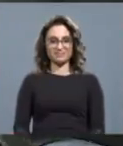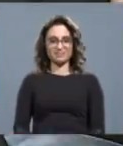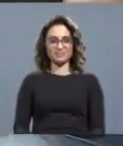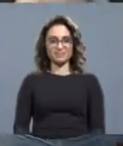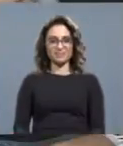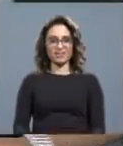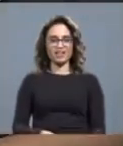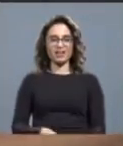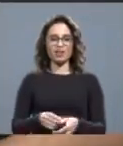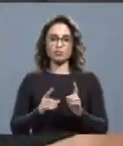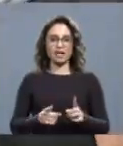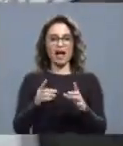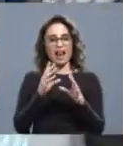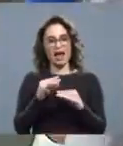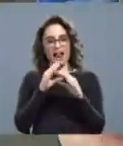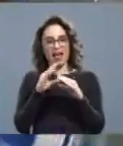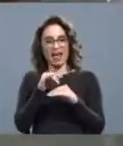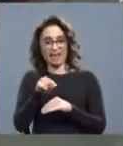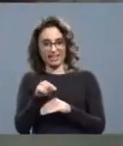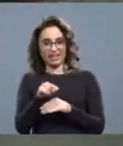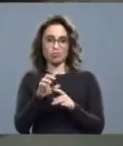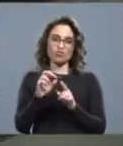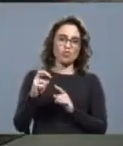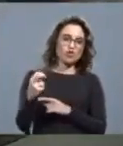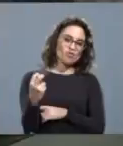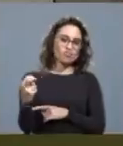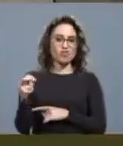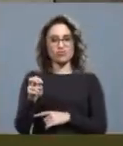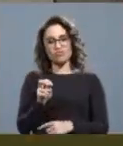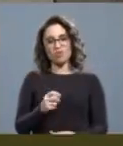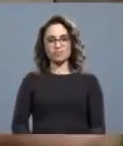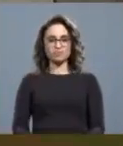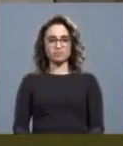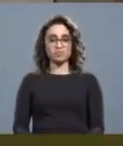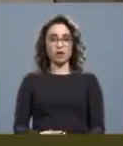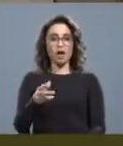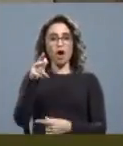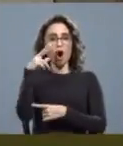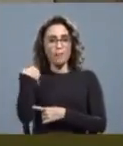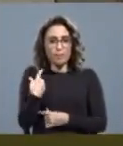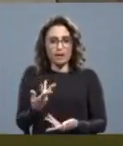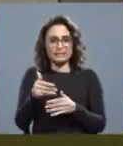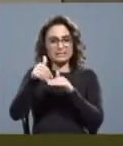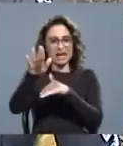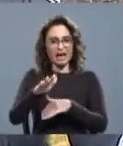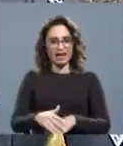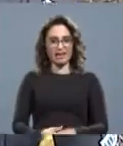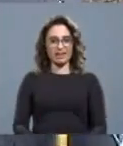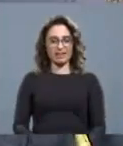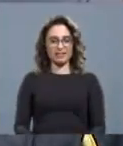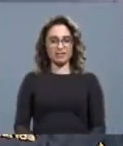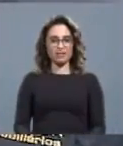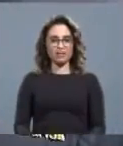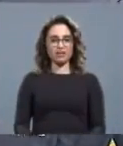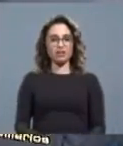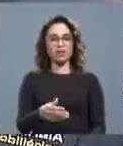Começar a conversar aqui, mas venho para aqui. Carlos, estás a olhar para mim, sai daí! Estava a dar oito pistas,